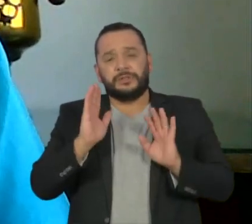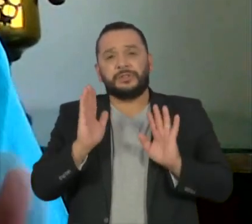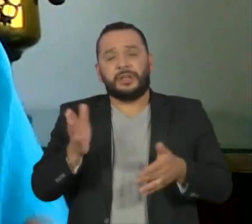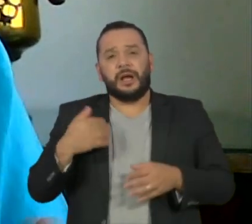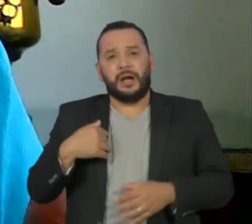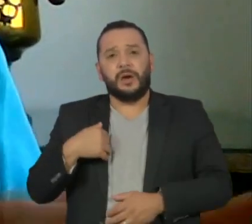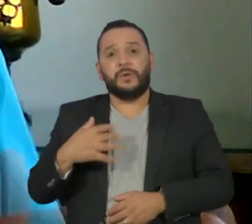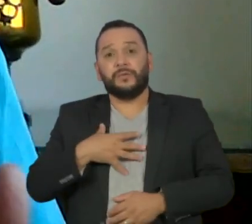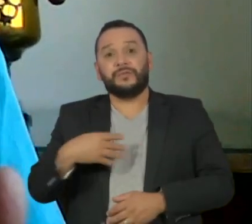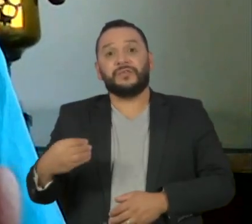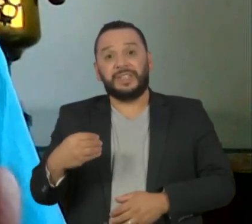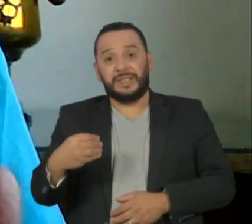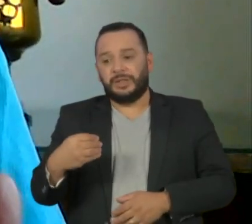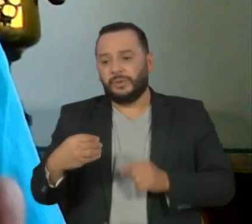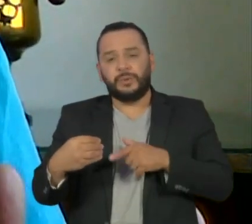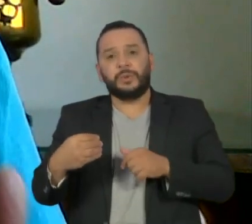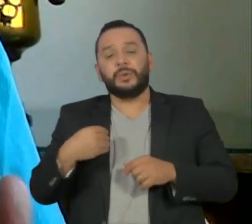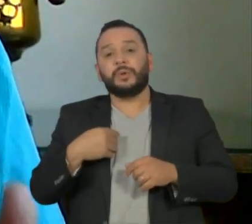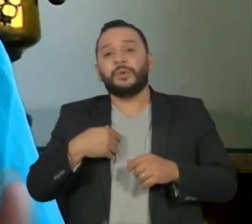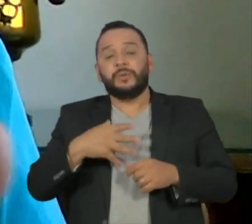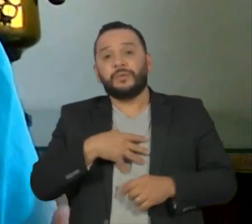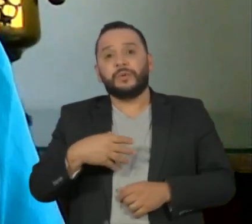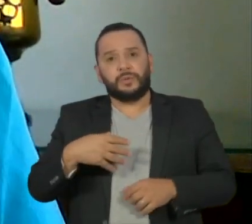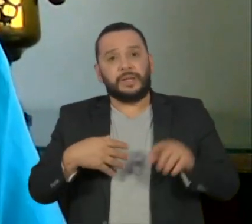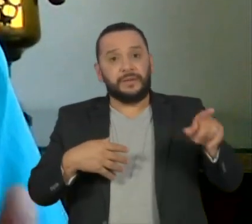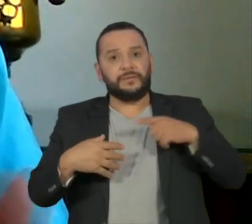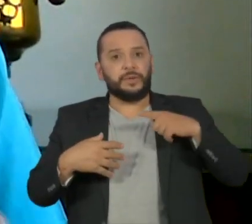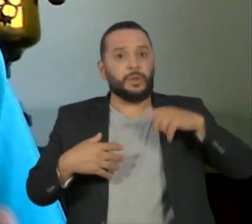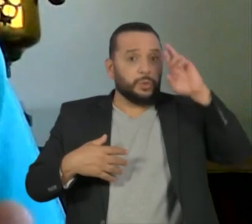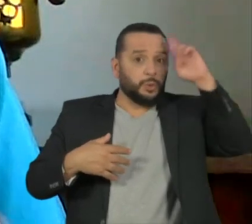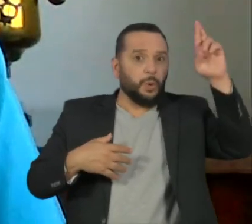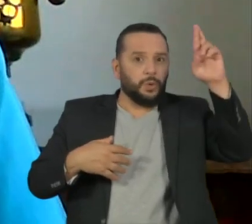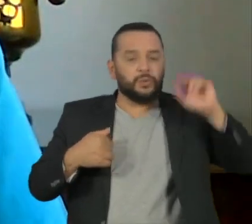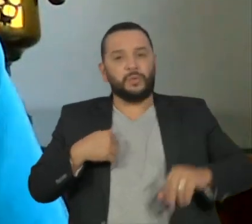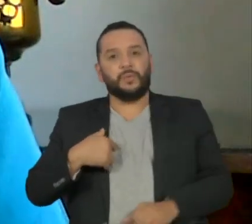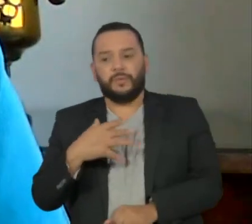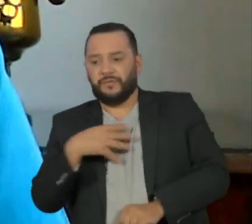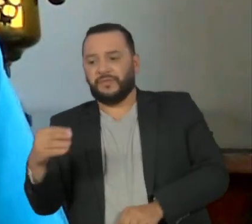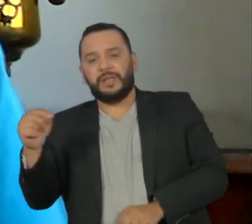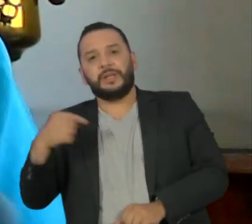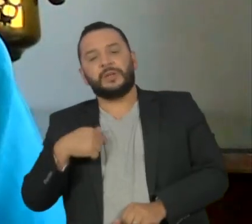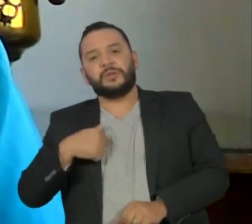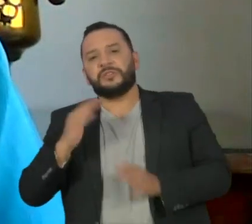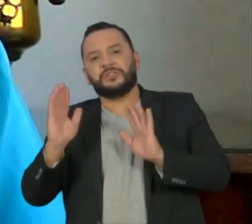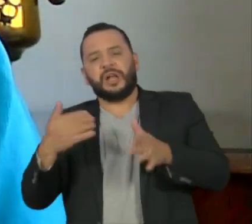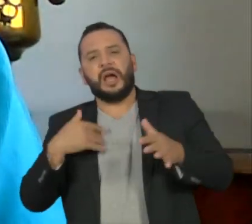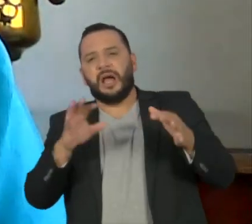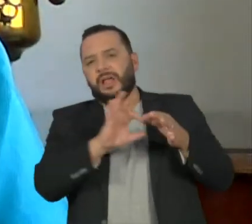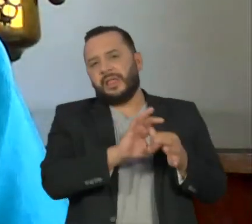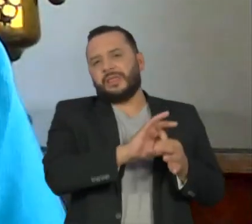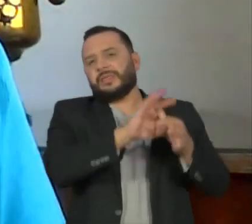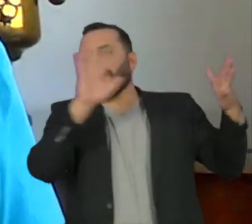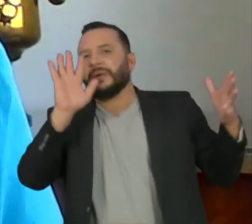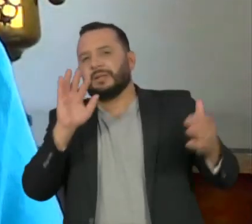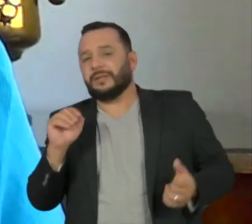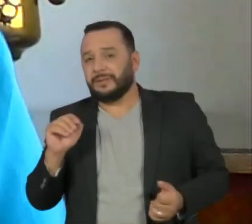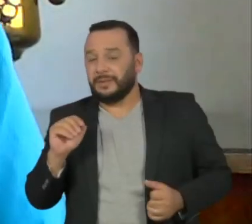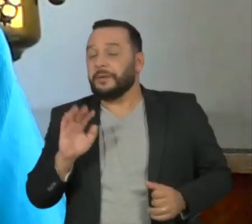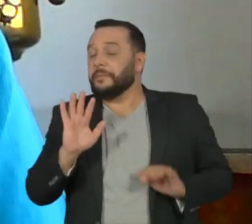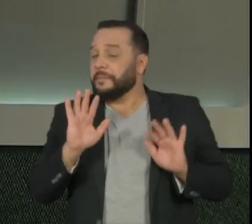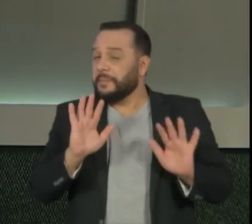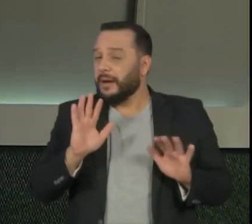filho do dono anterior, né, proclamou a independência do pai. A independência não foi tão